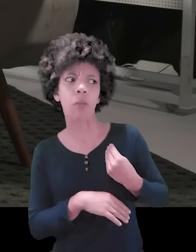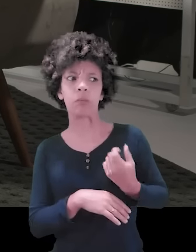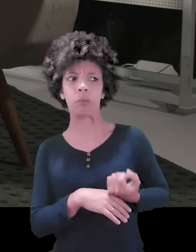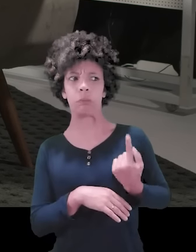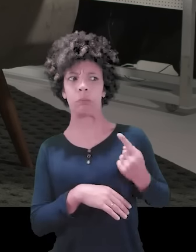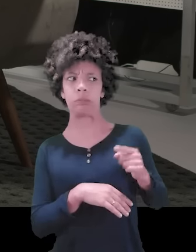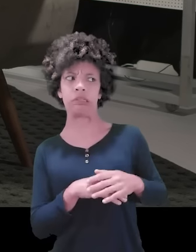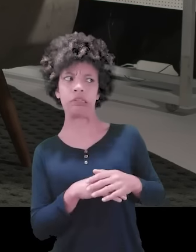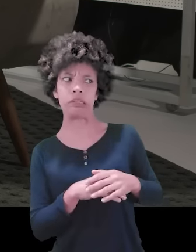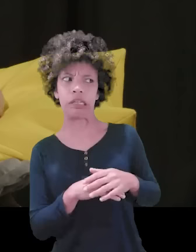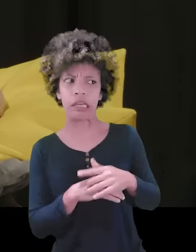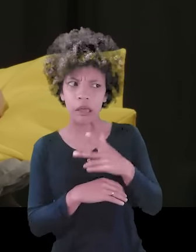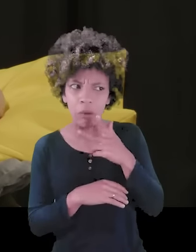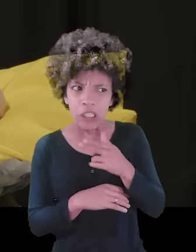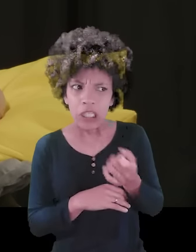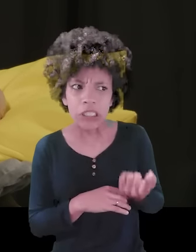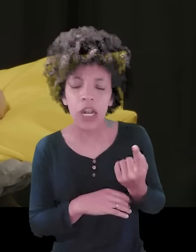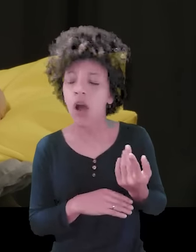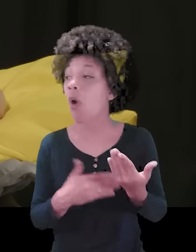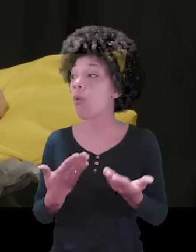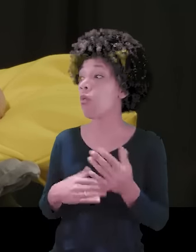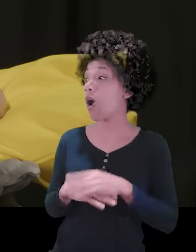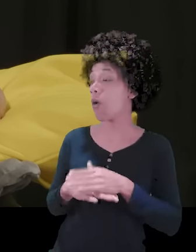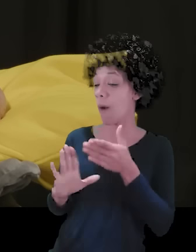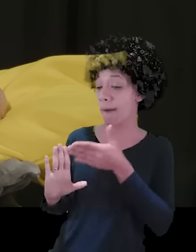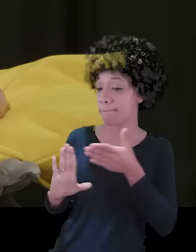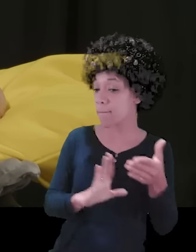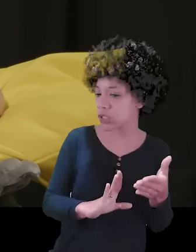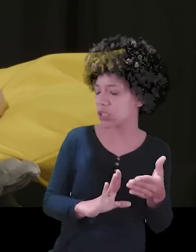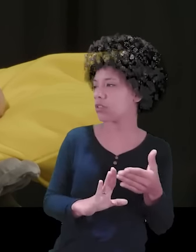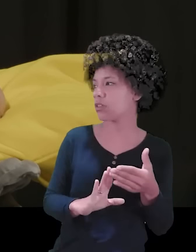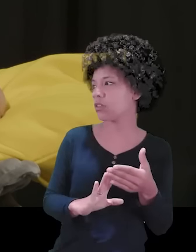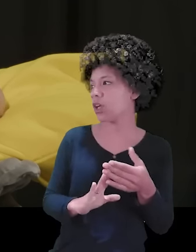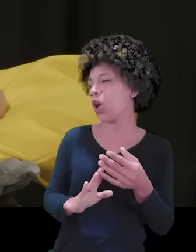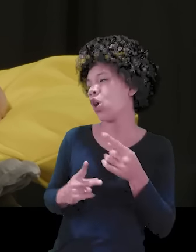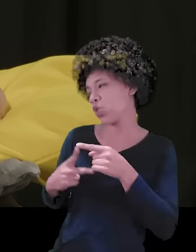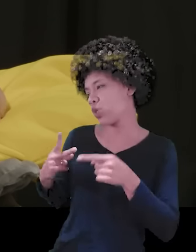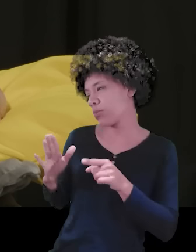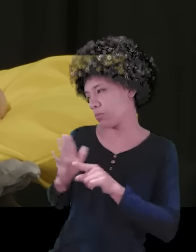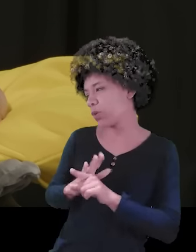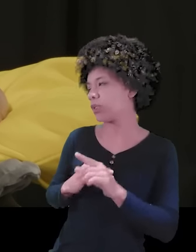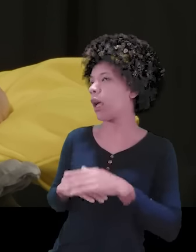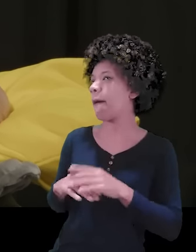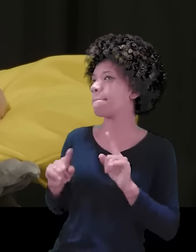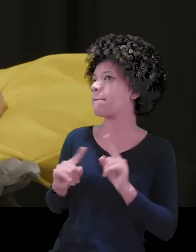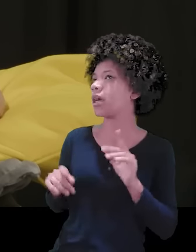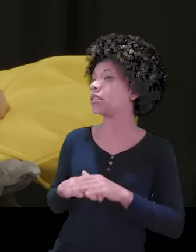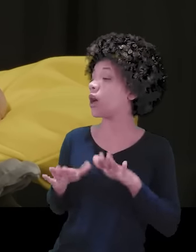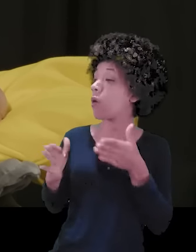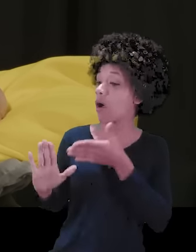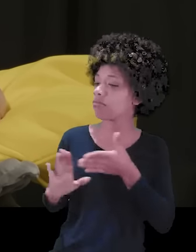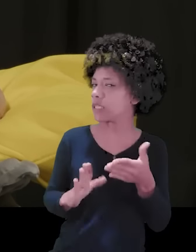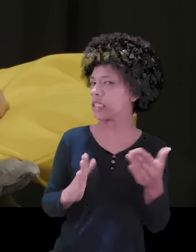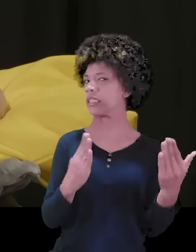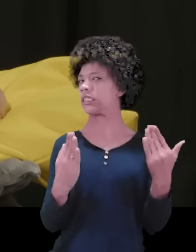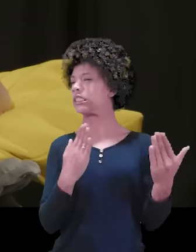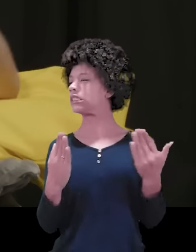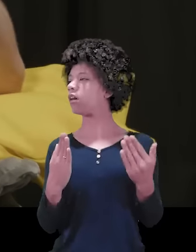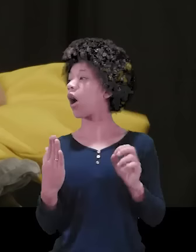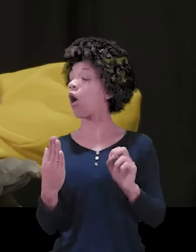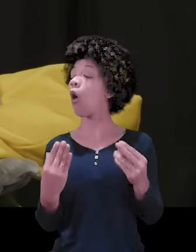uma situação estranha que ela não achei comum ao passo que uma pessoa pode fazer então nós vamos às perguntas demais Qual o país que a pessoa tem que fazer quando a tá